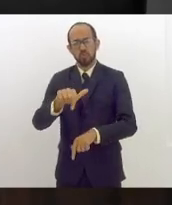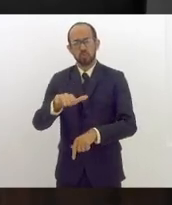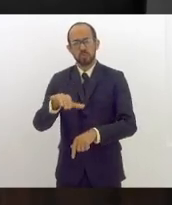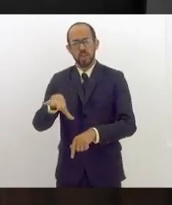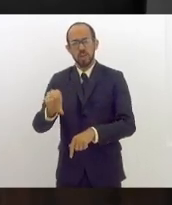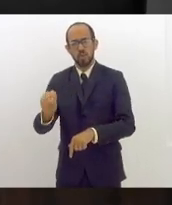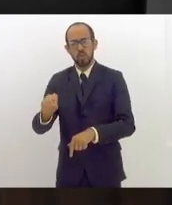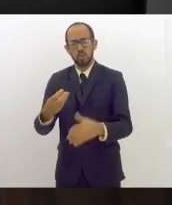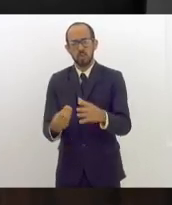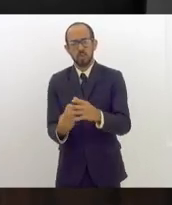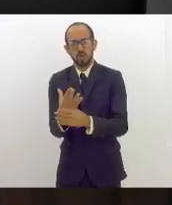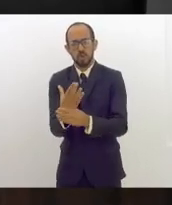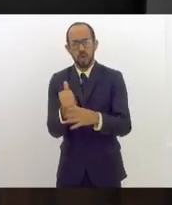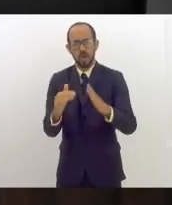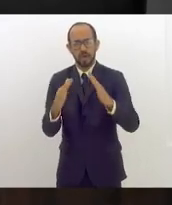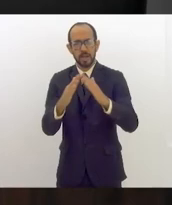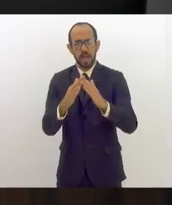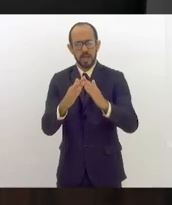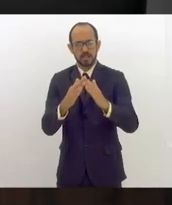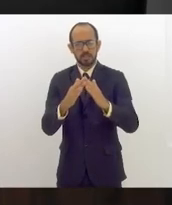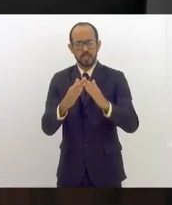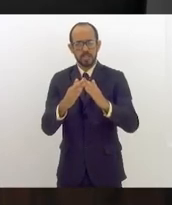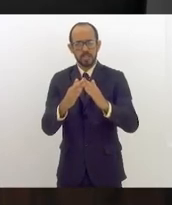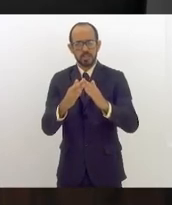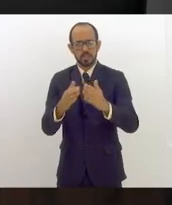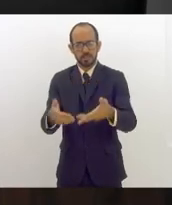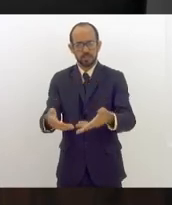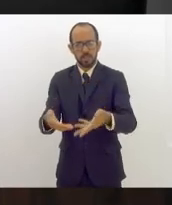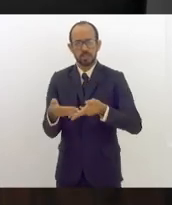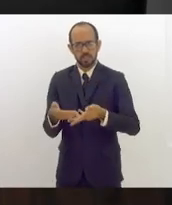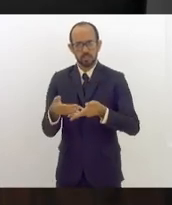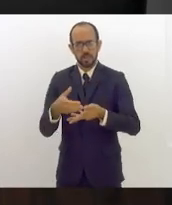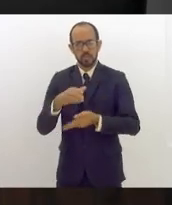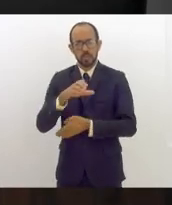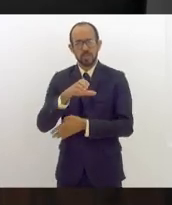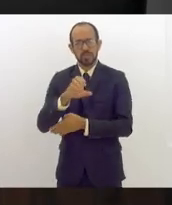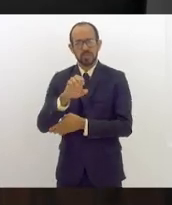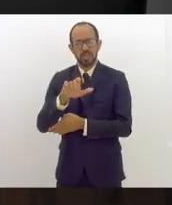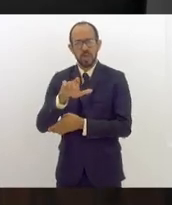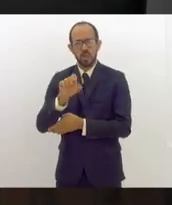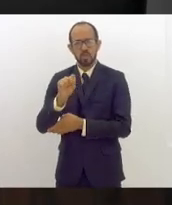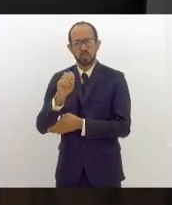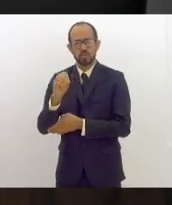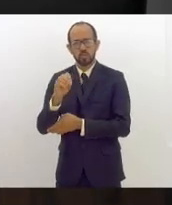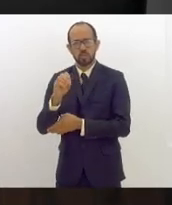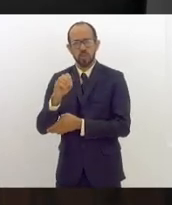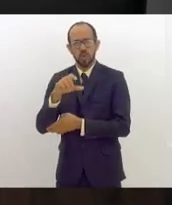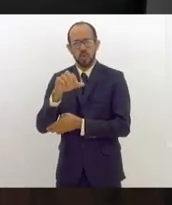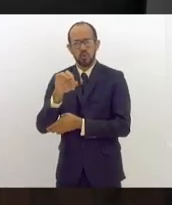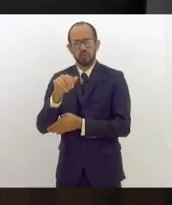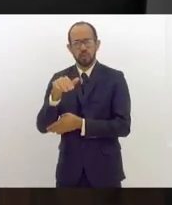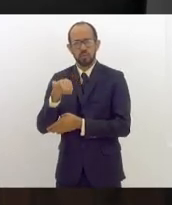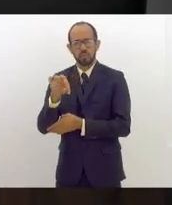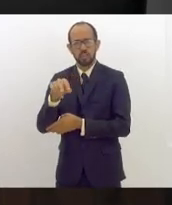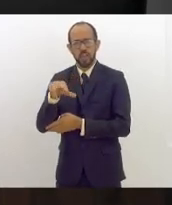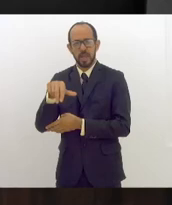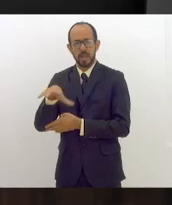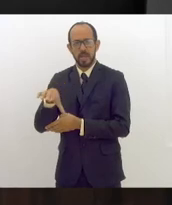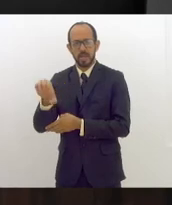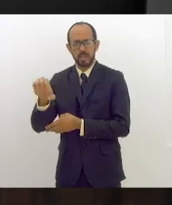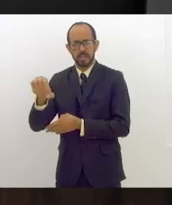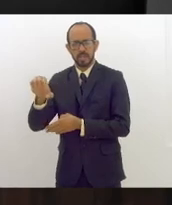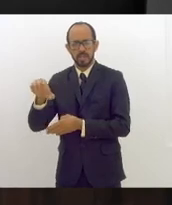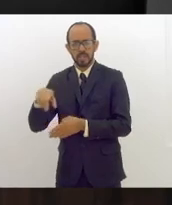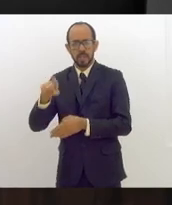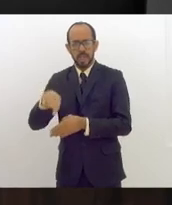implantação da Casa das prerrogativas Celso Fontenelle maior equipamento já entregue pela entidade aos